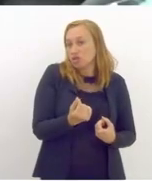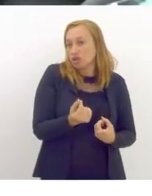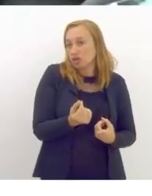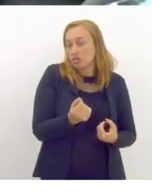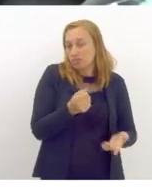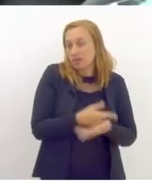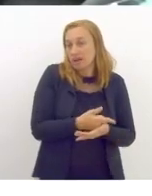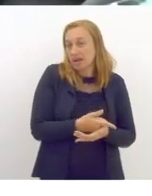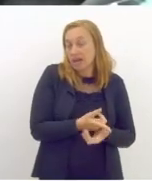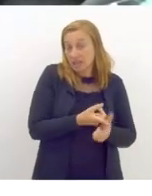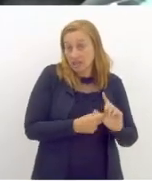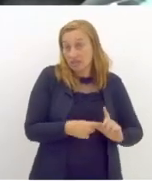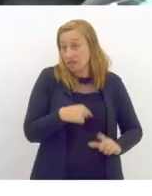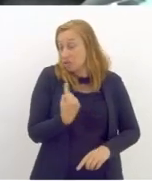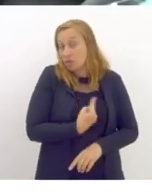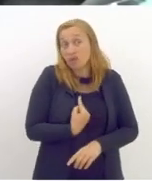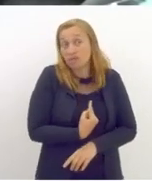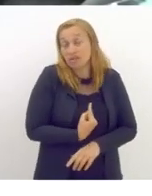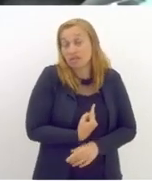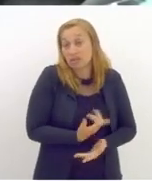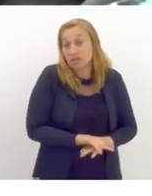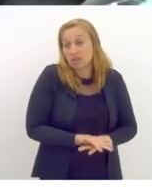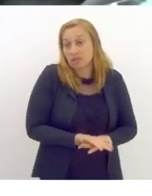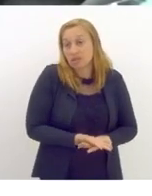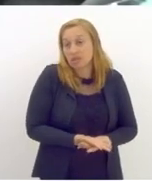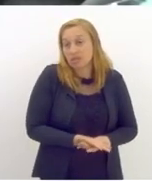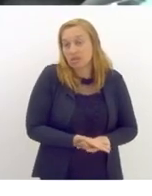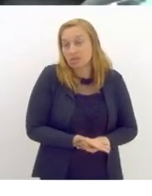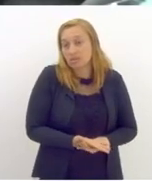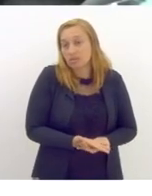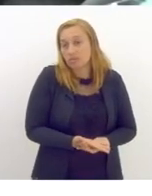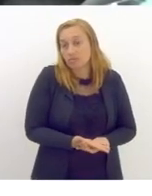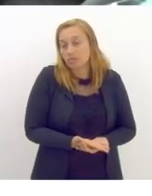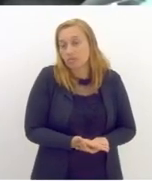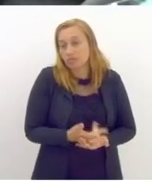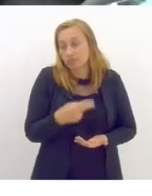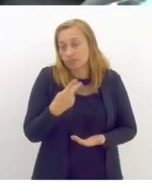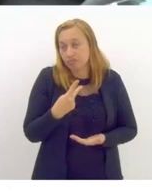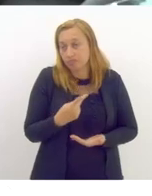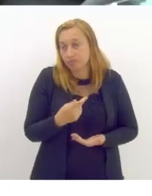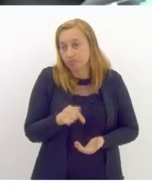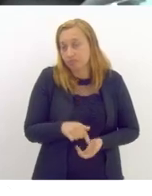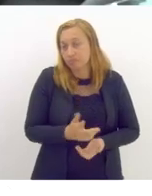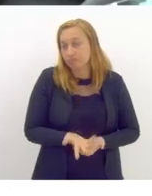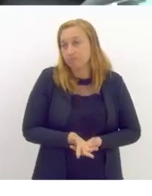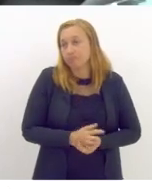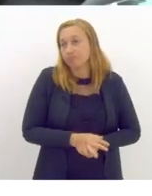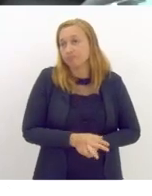gente eu vou dar aqui um